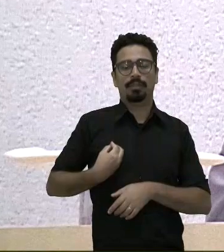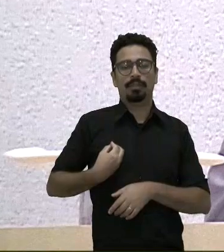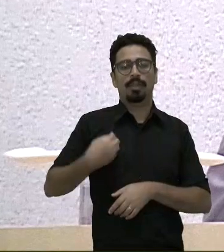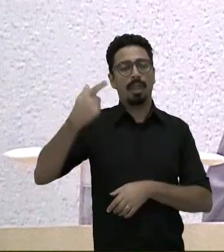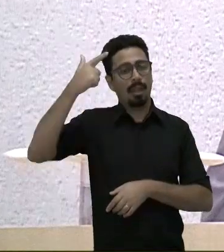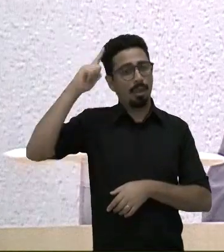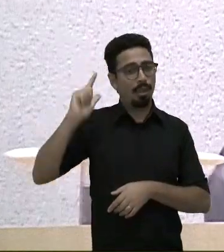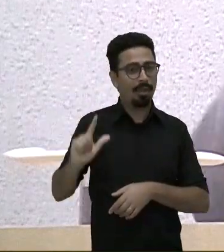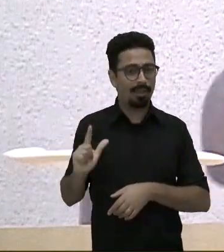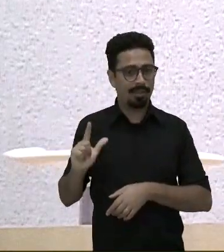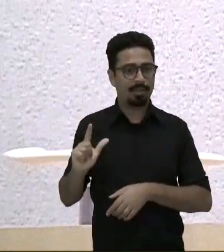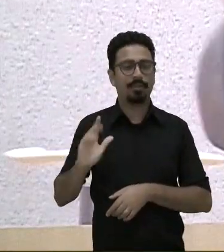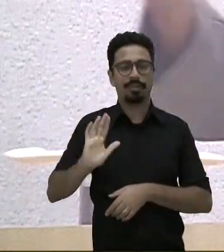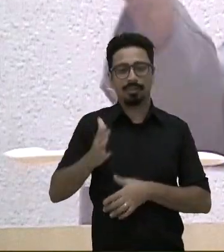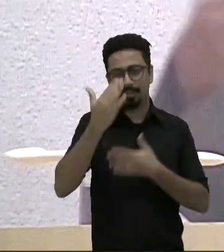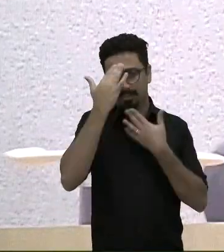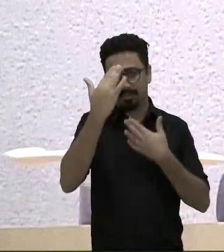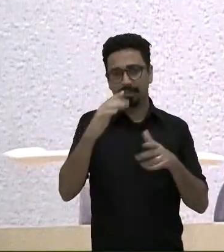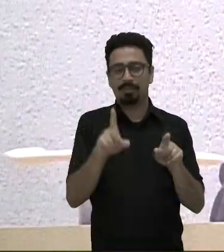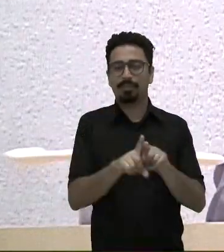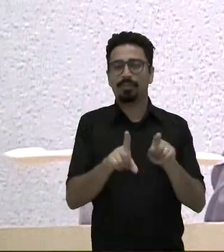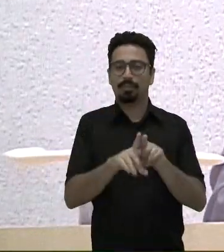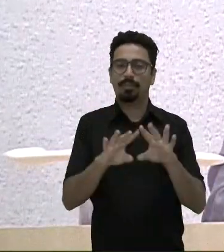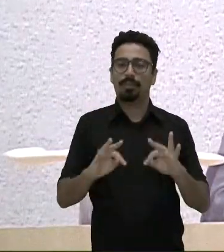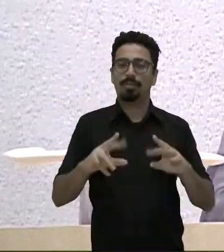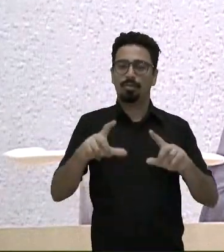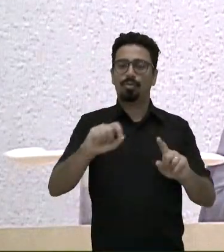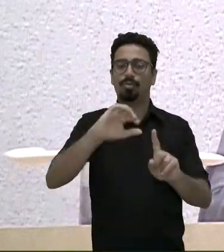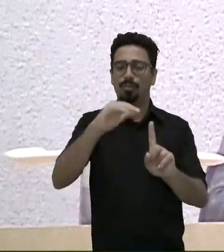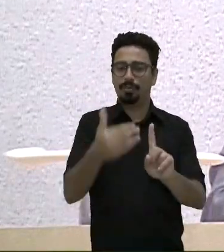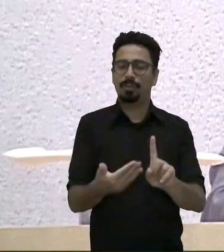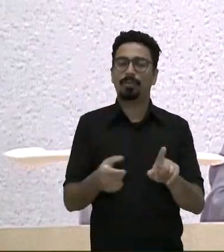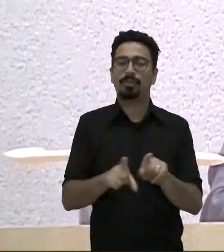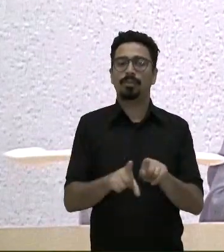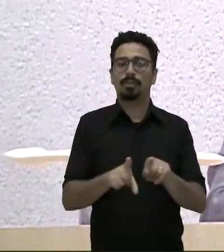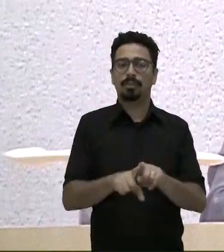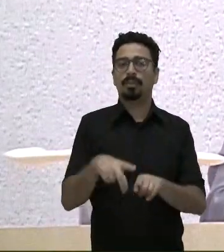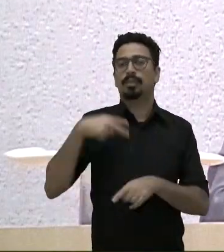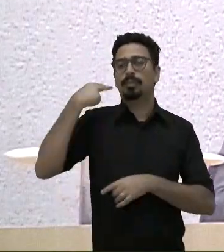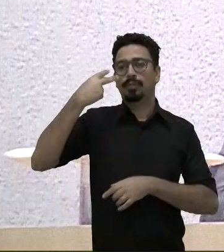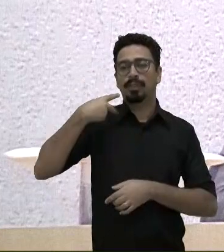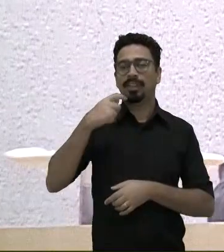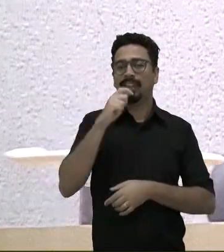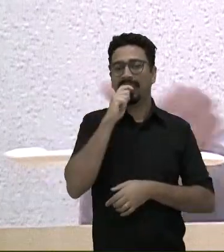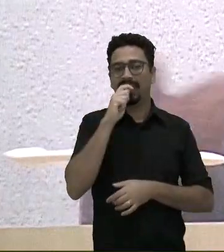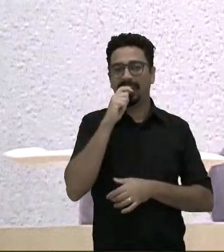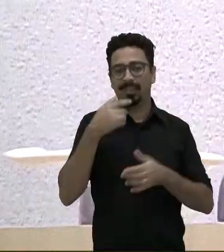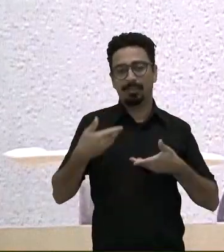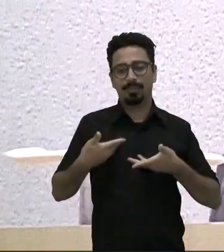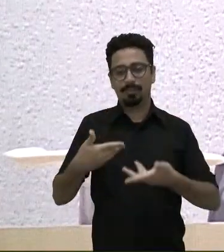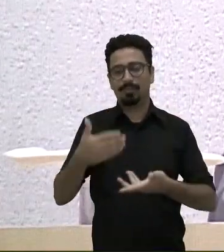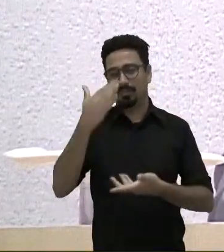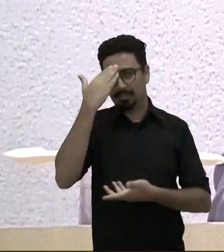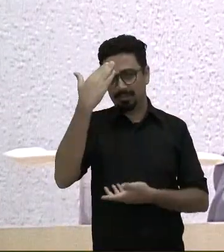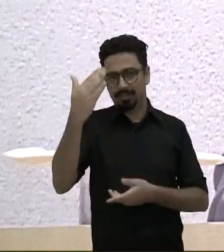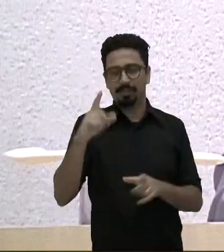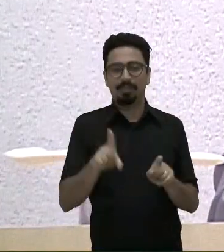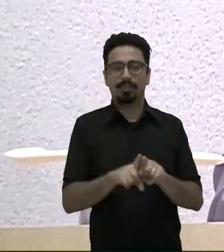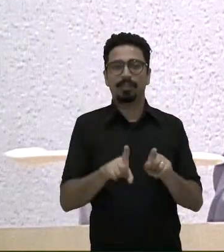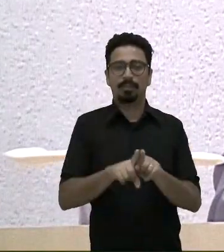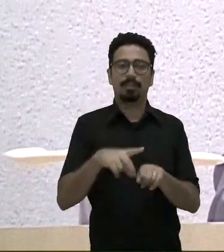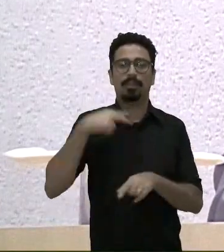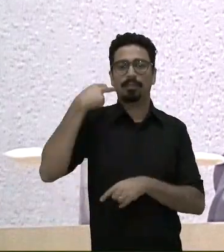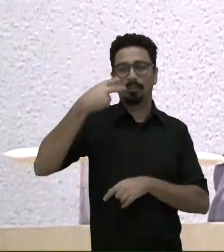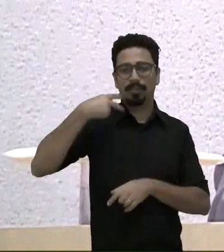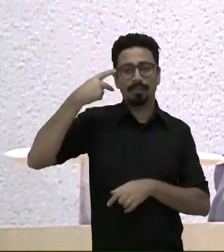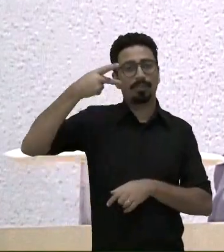Lorene. Quero agradecer a todos, homenageado. Quero agradecer ao vereador Dentinho pelo convite, agradecer à vereadora Elisa,